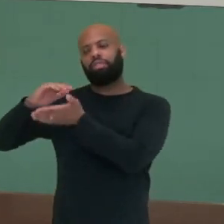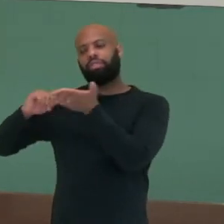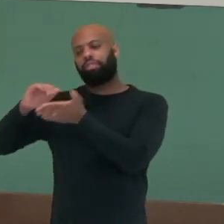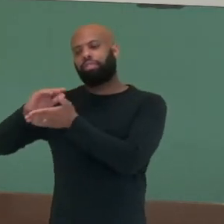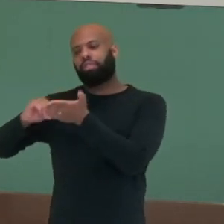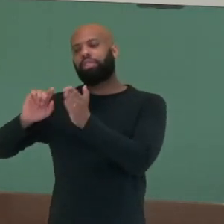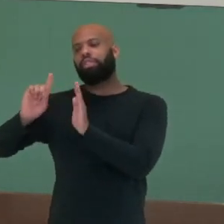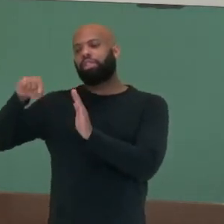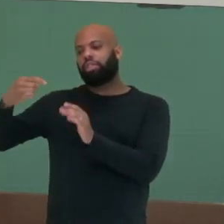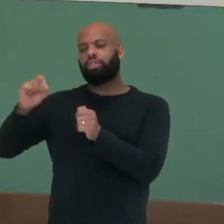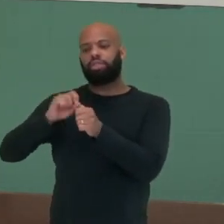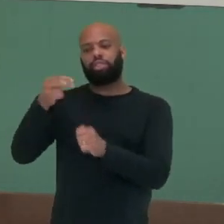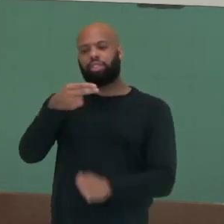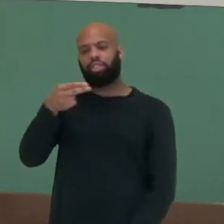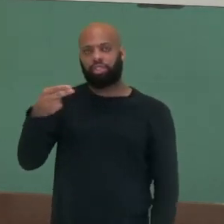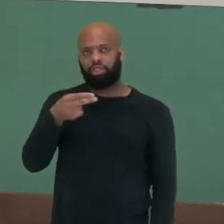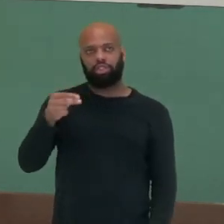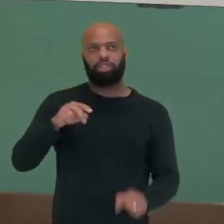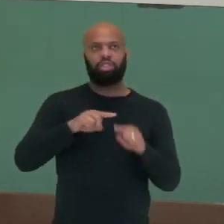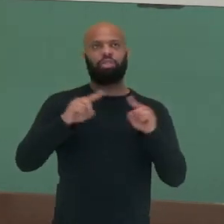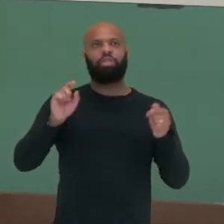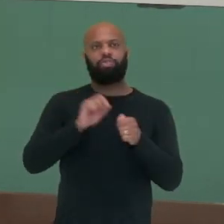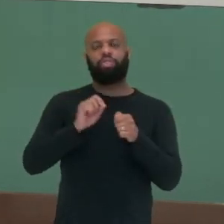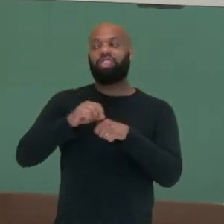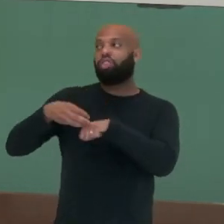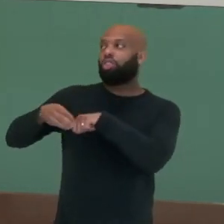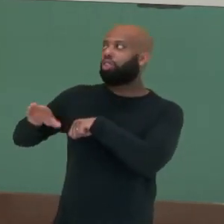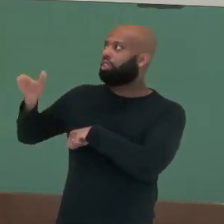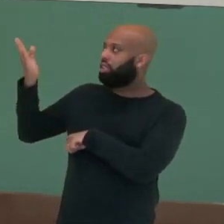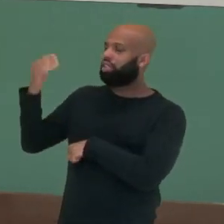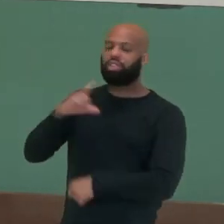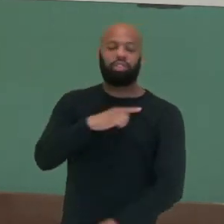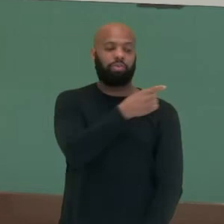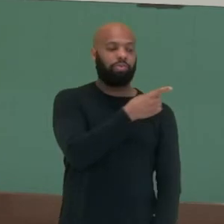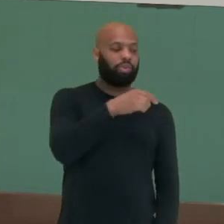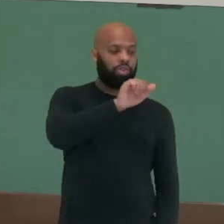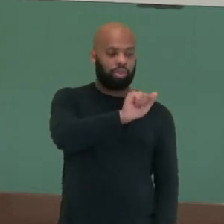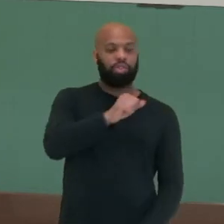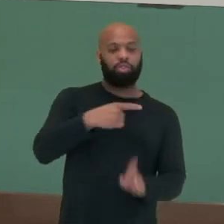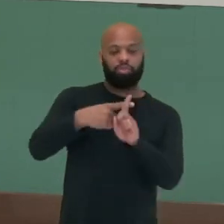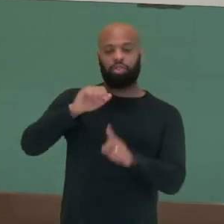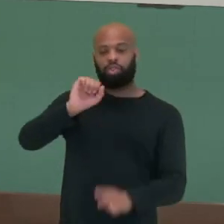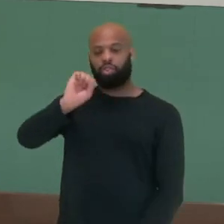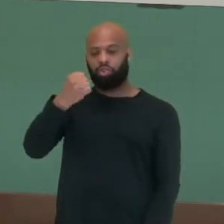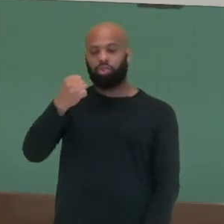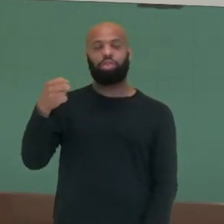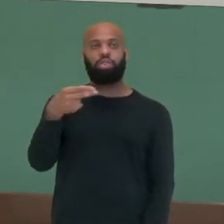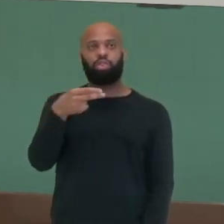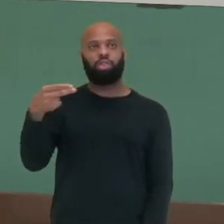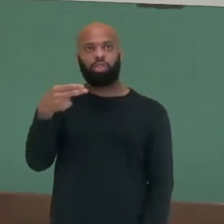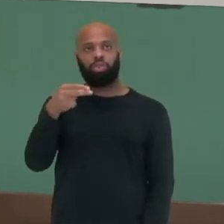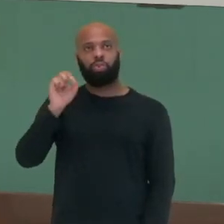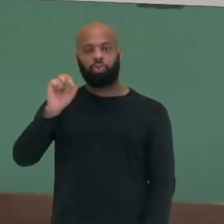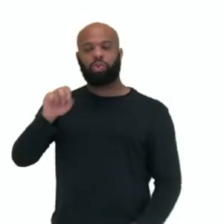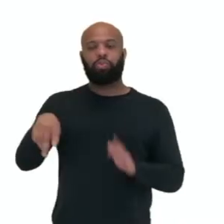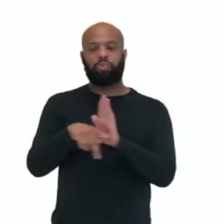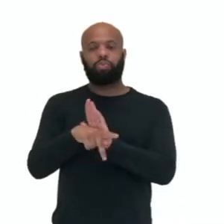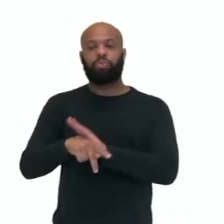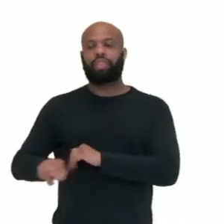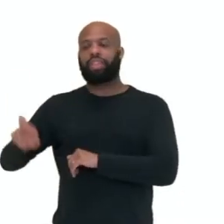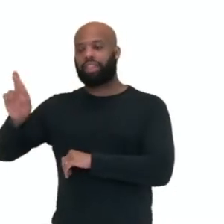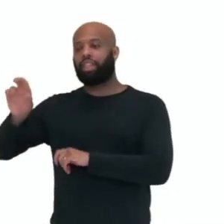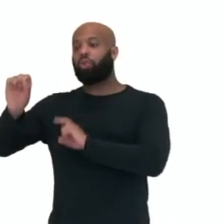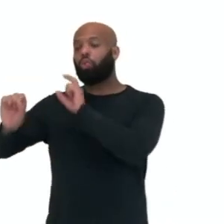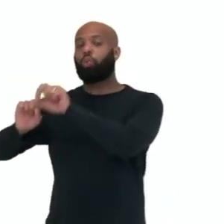lado, depois fazer a igualdade. Ou fazer como está aqui, ó, menos A mais 8 é igual à parte real do outro lado,